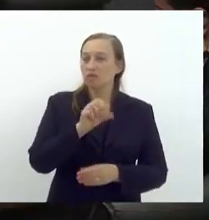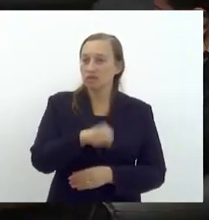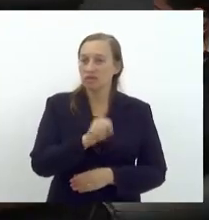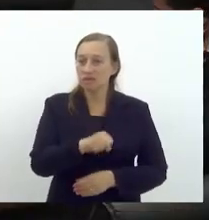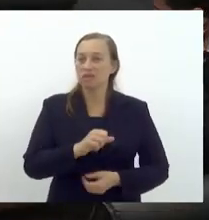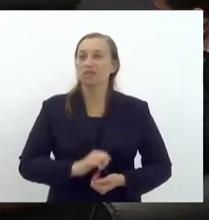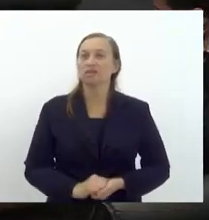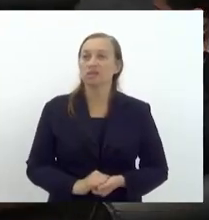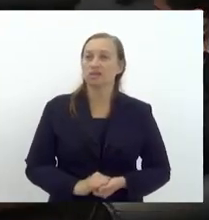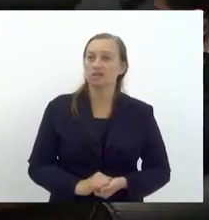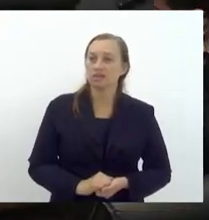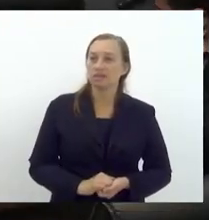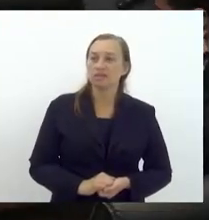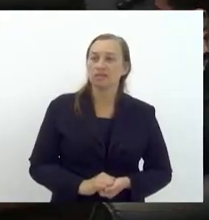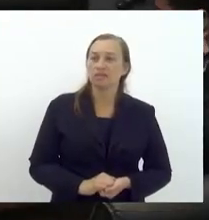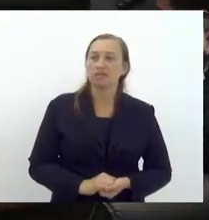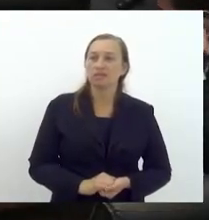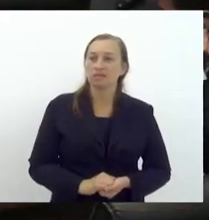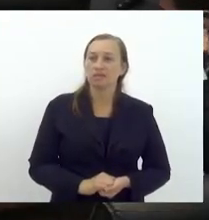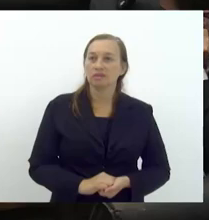senhor presidente